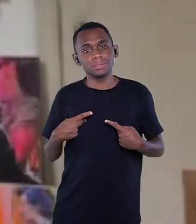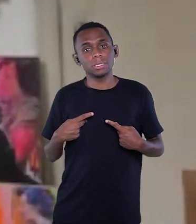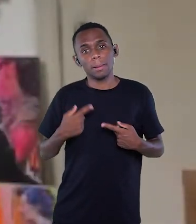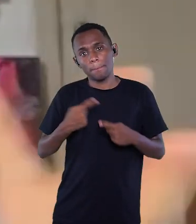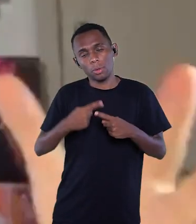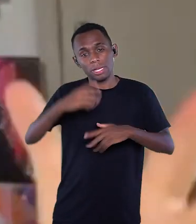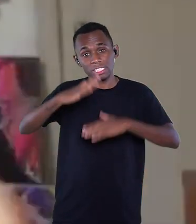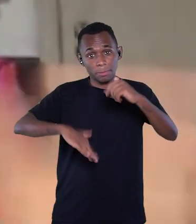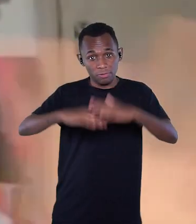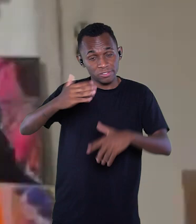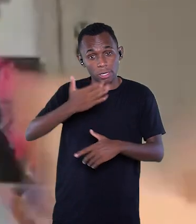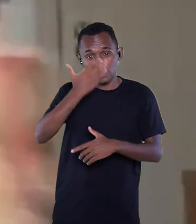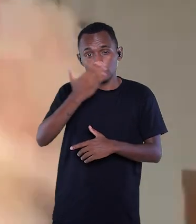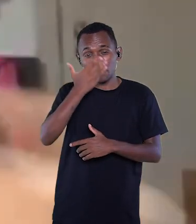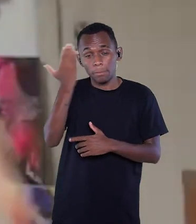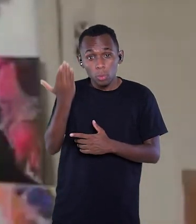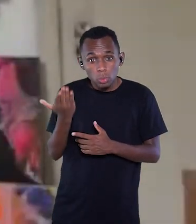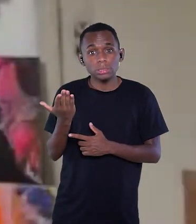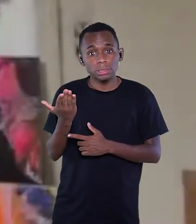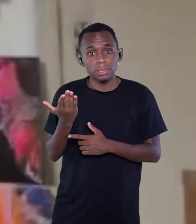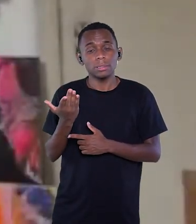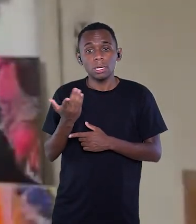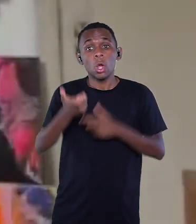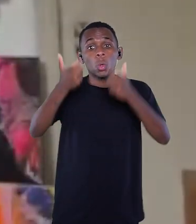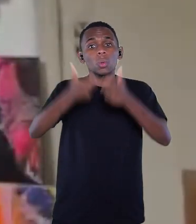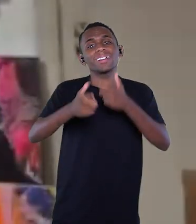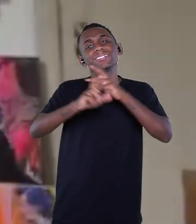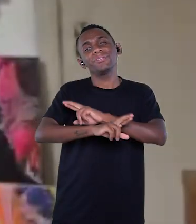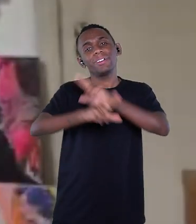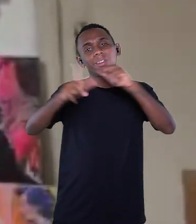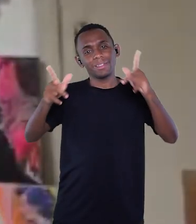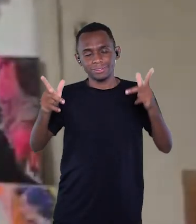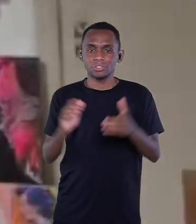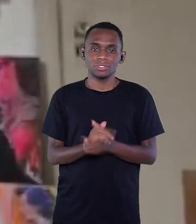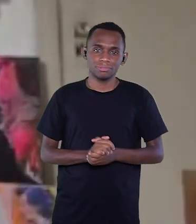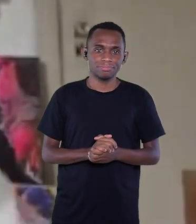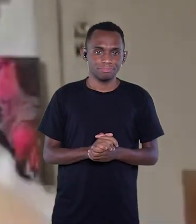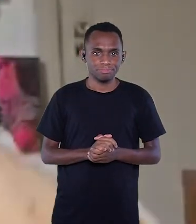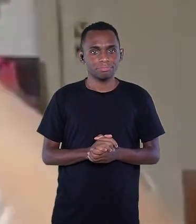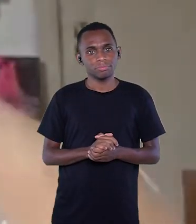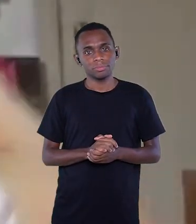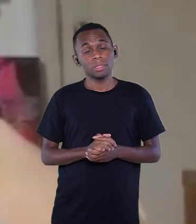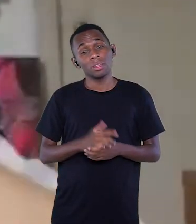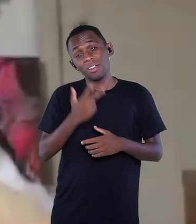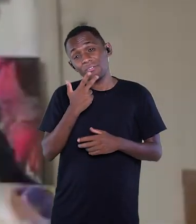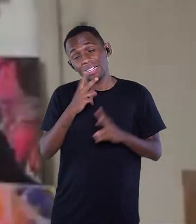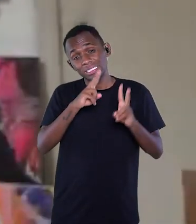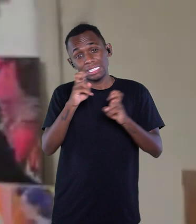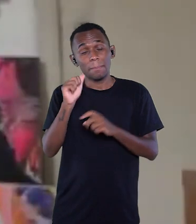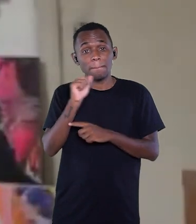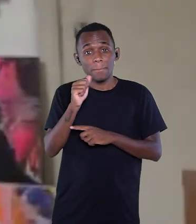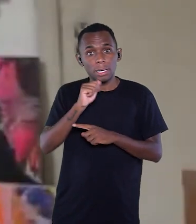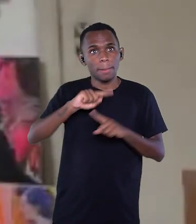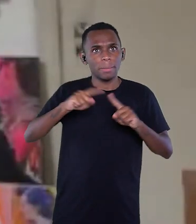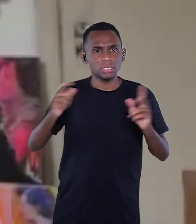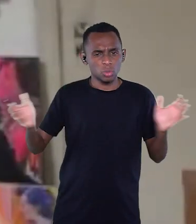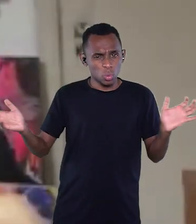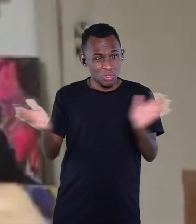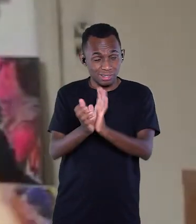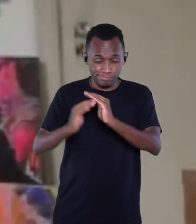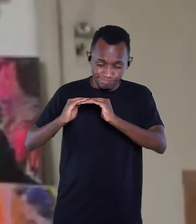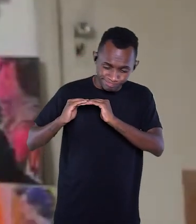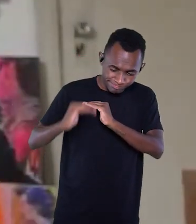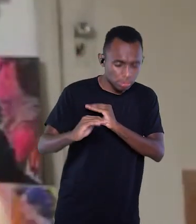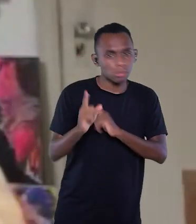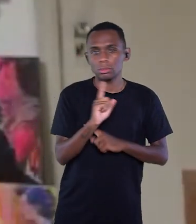que se prostituíam nessa época, elas estavam num outro lugar, né? Assim, não necessariamente era a mesma... A gente fala de mulher, mas isso não é uma categoria estável,